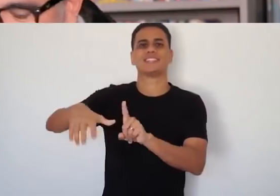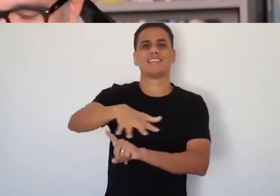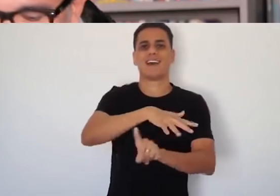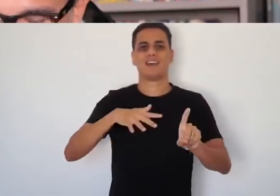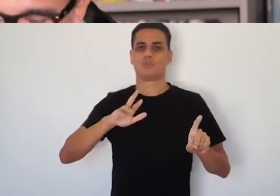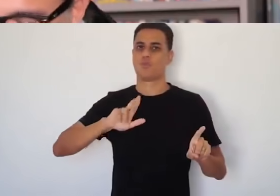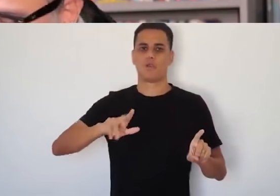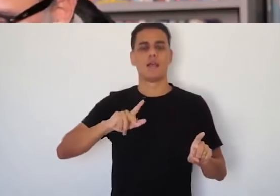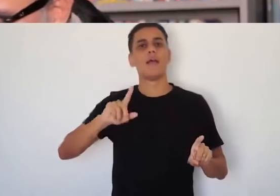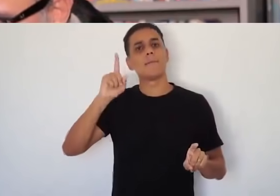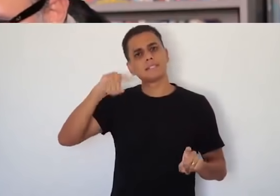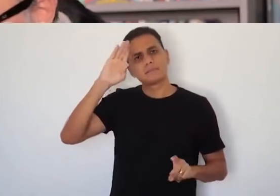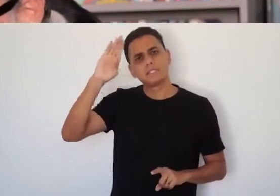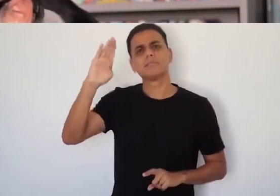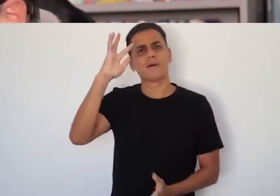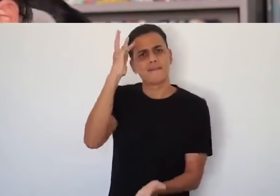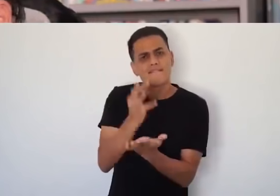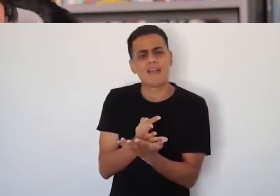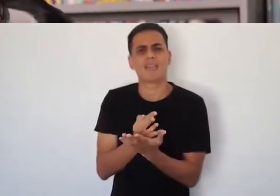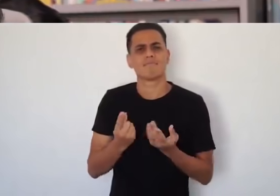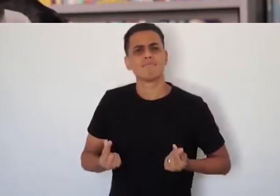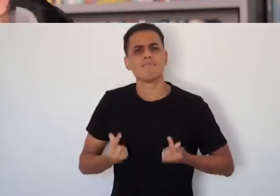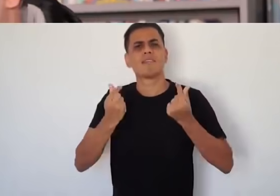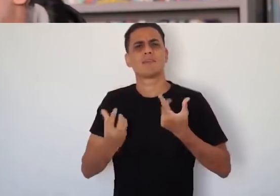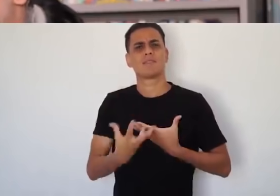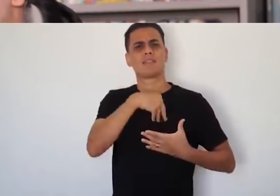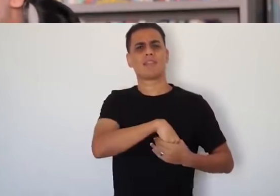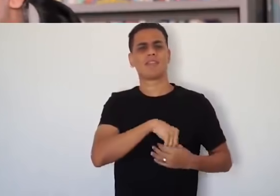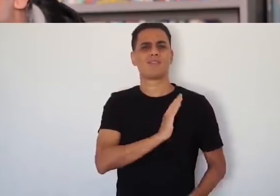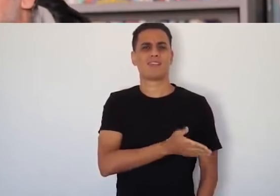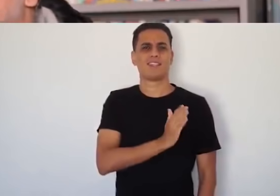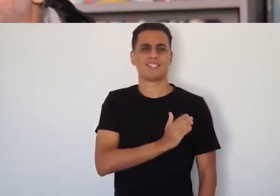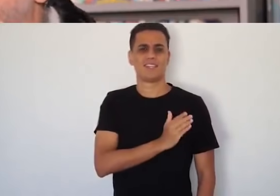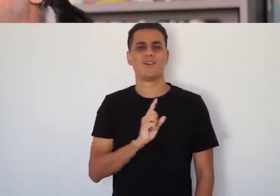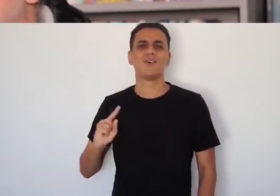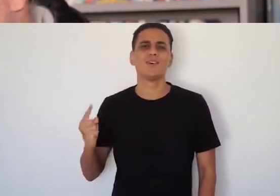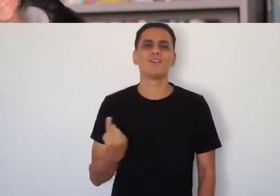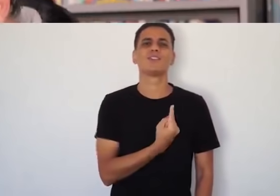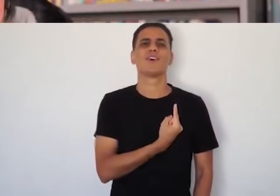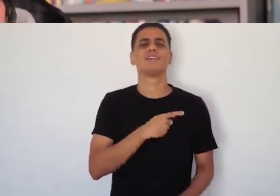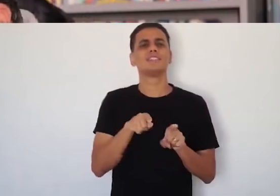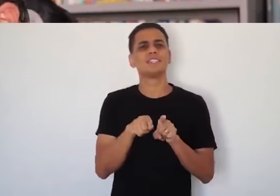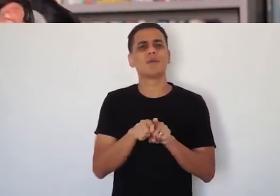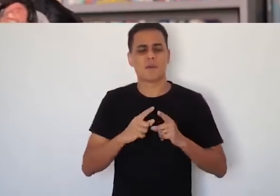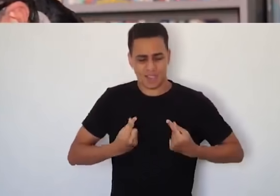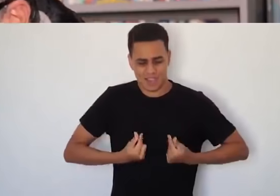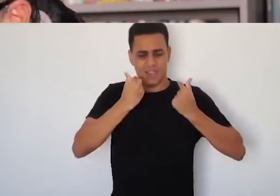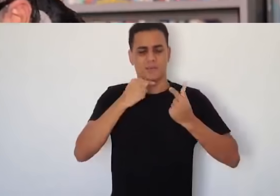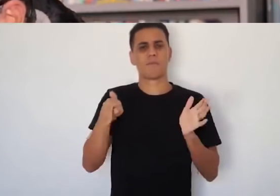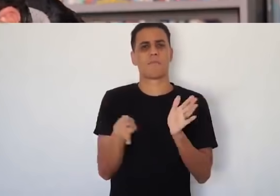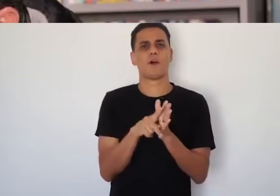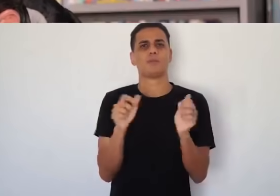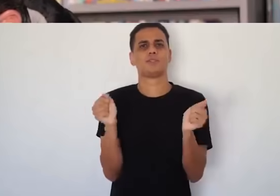5 de 1 Timóteo, ainda, versículo 10 ali, ele vai falar um pouco sobre as obras que as viúvas, não é,